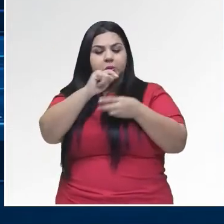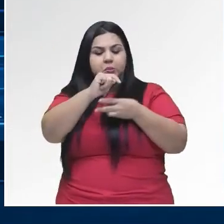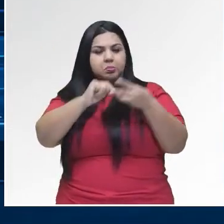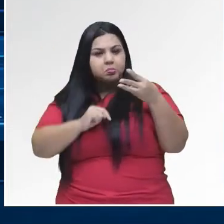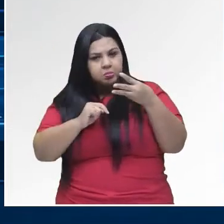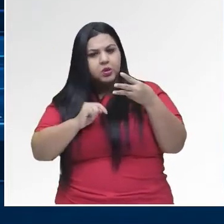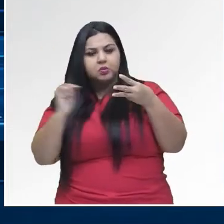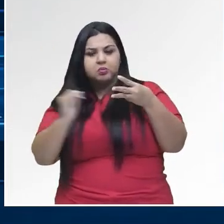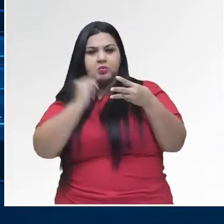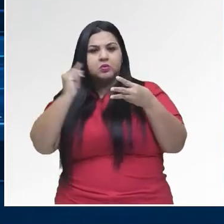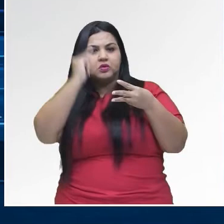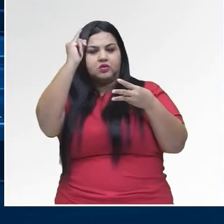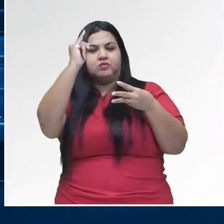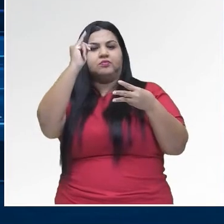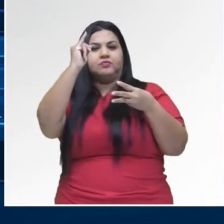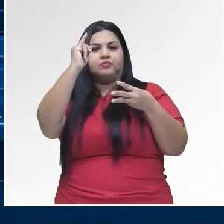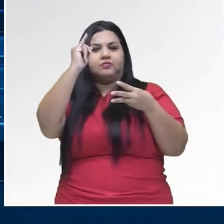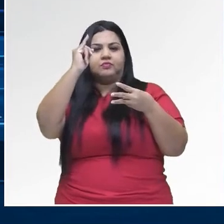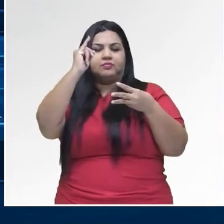aspectos importantes,